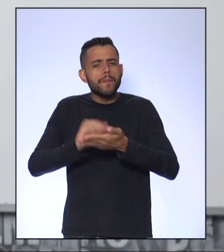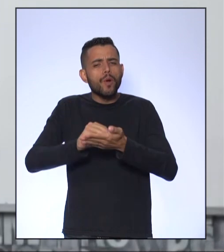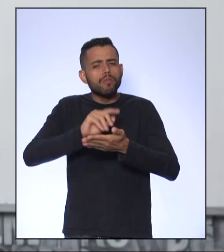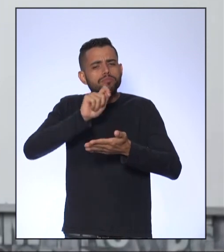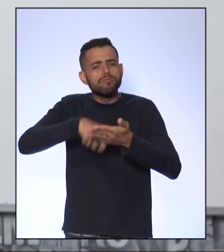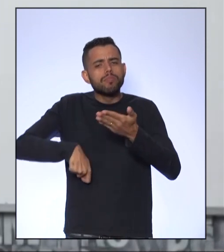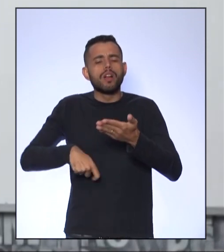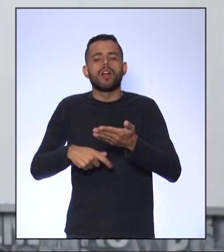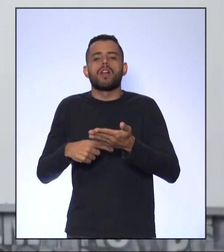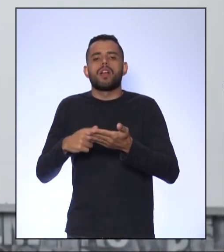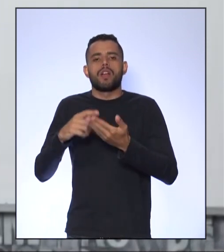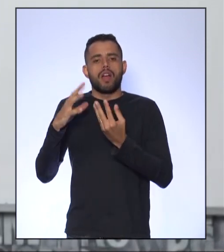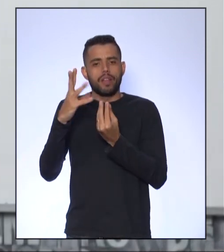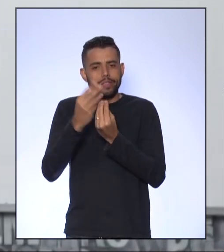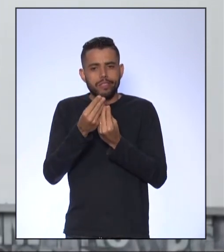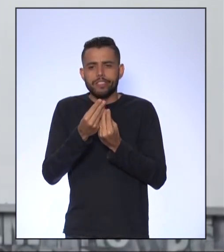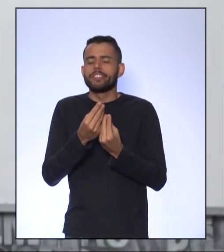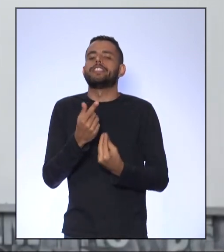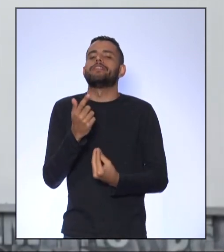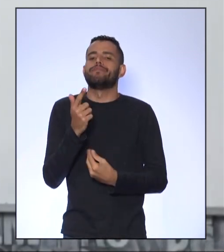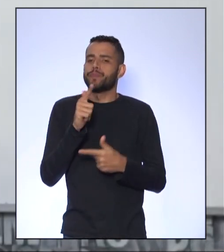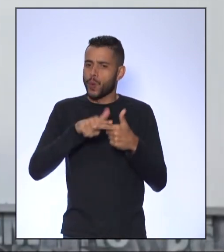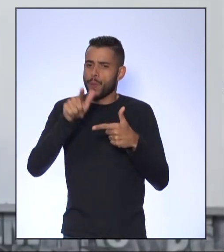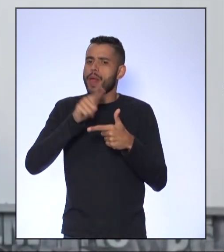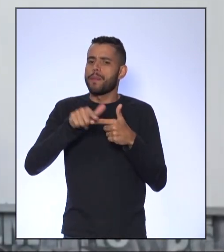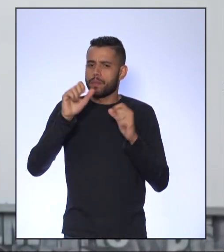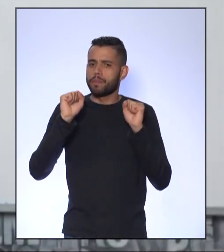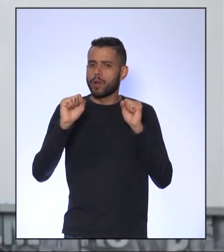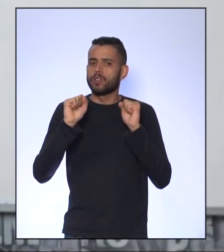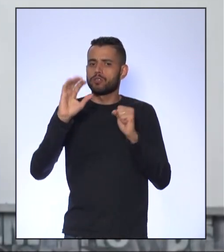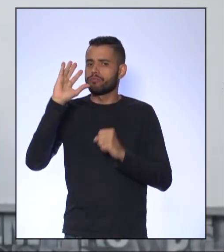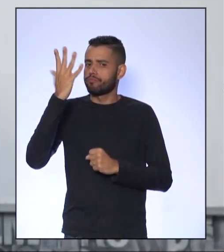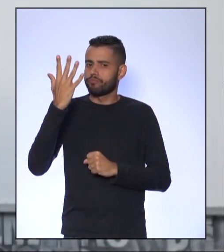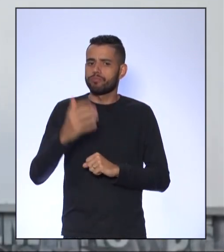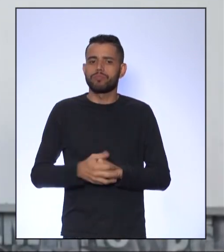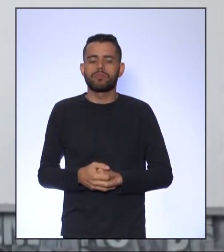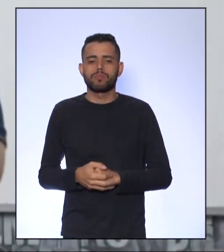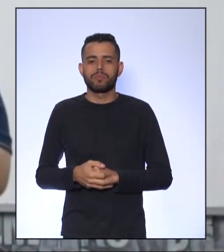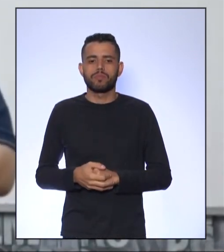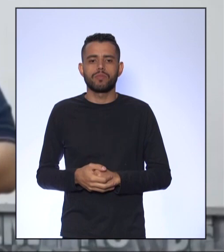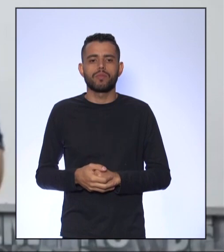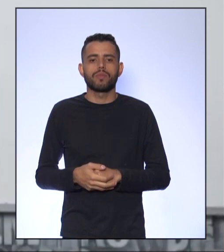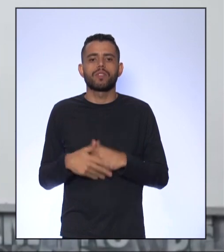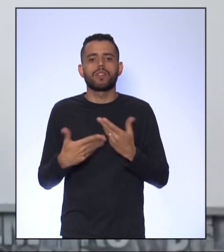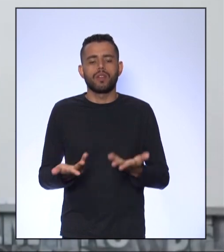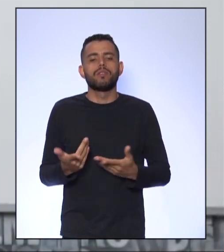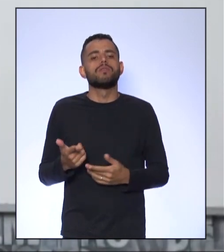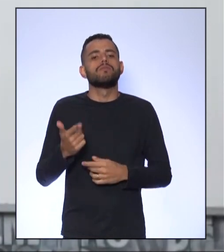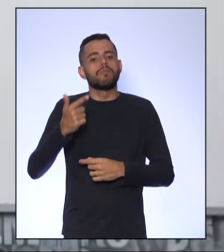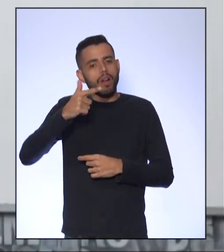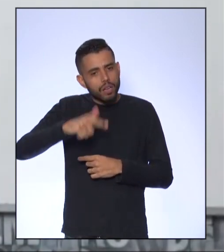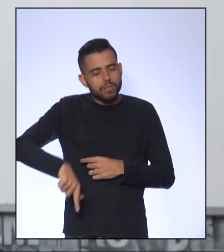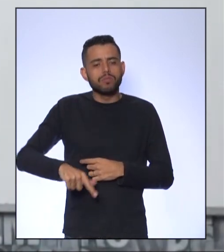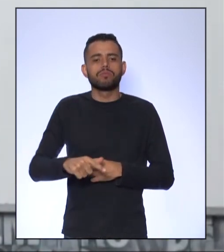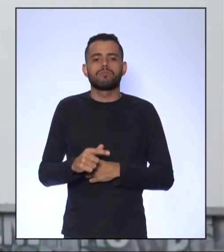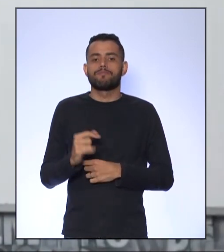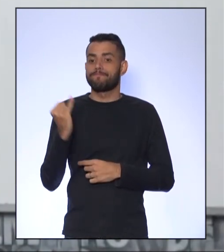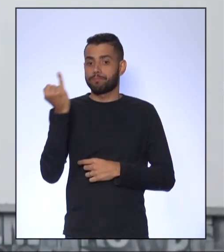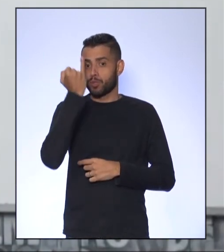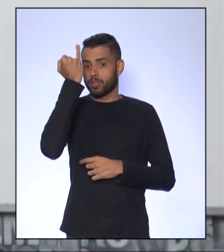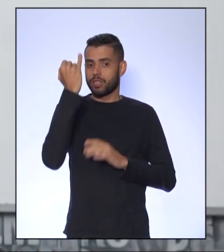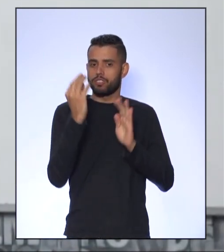alguns probleminhas. Tá? Vamos lá. Mais um elemento fundamental.